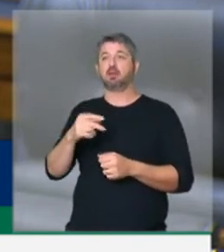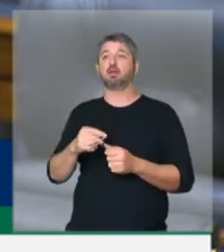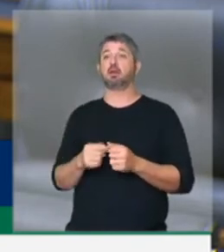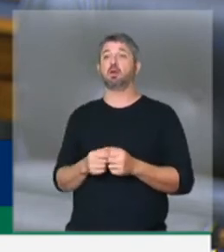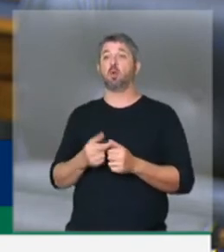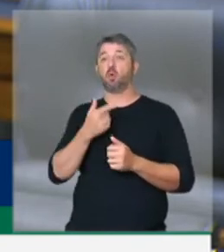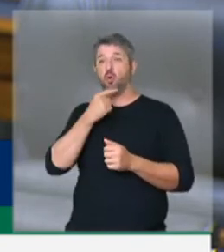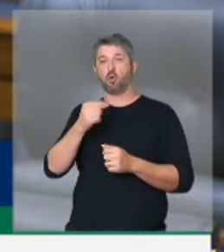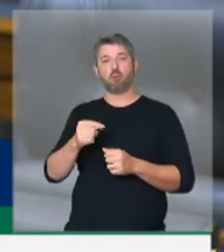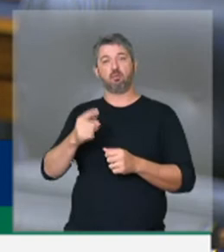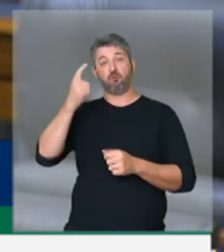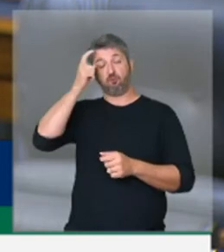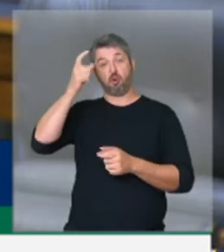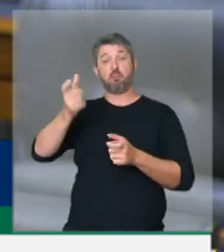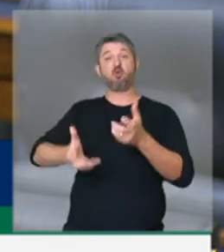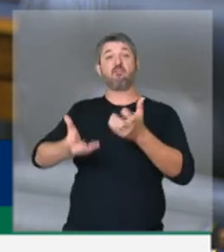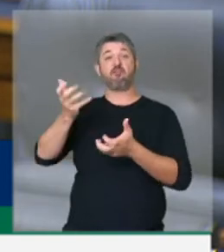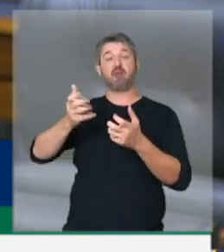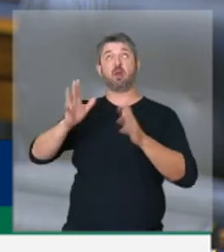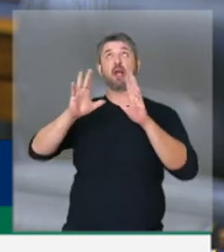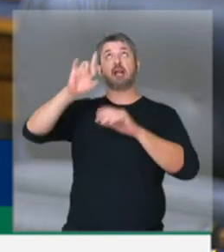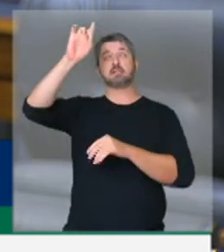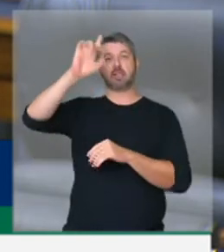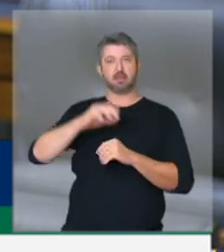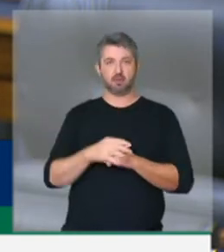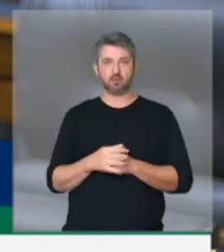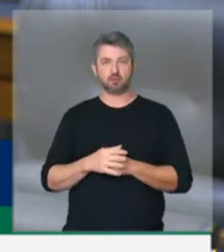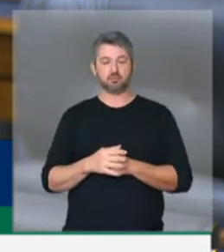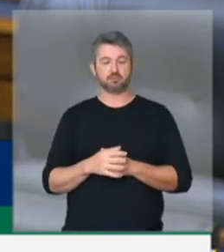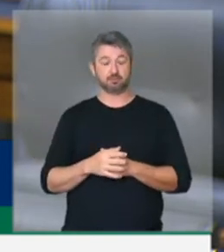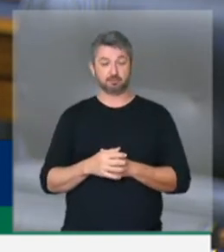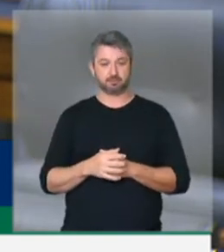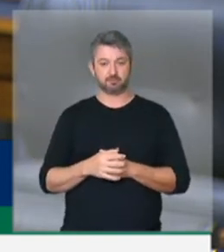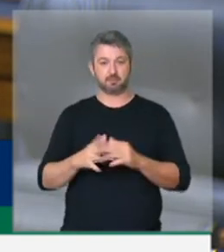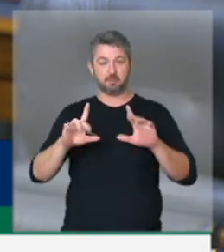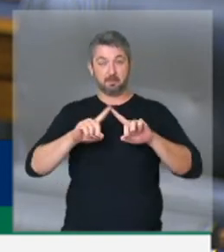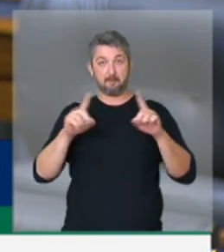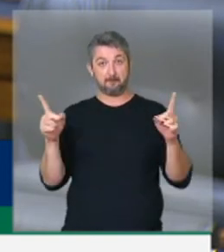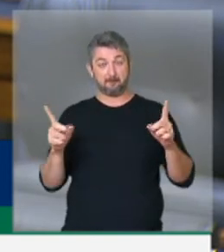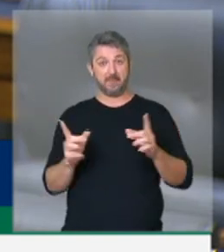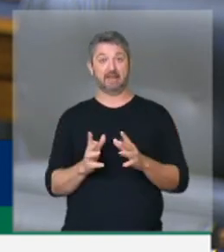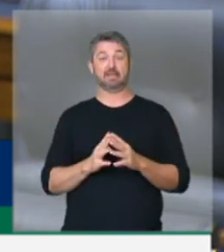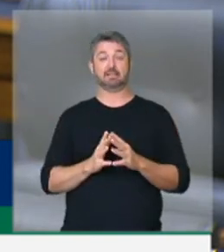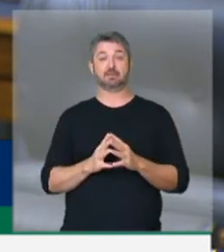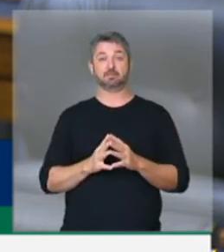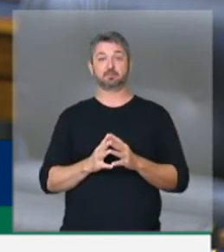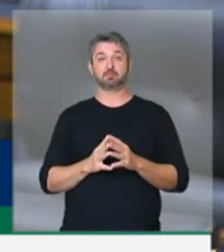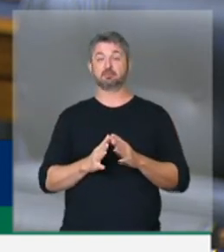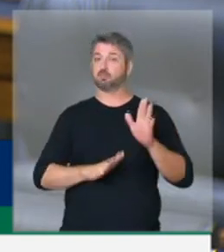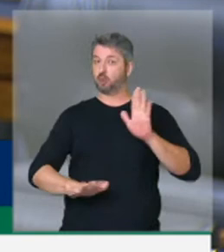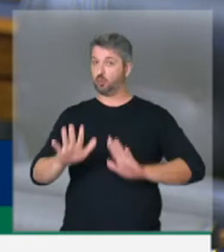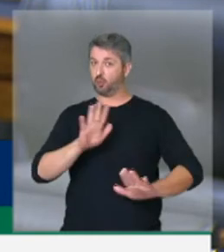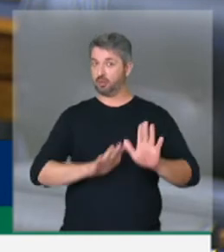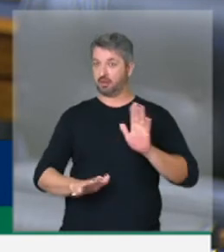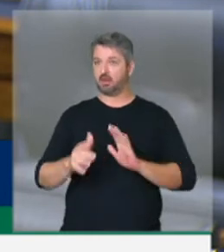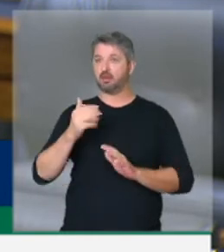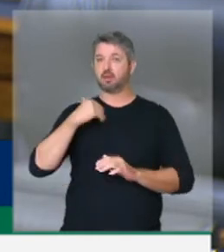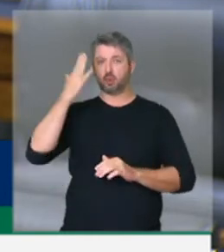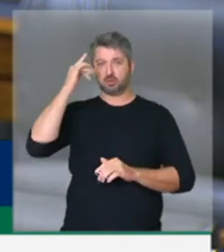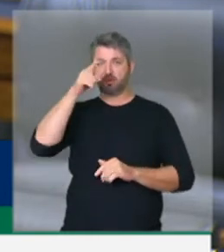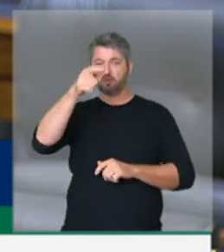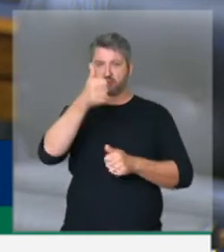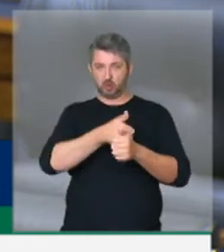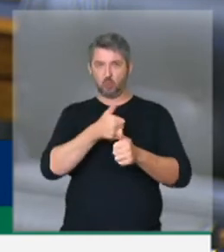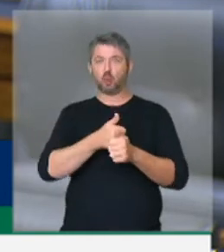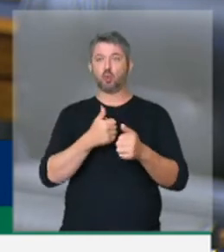foi para o inferno, graças a Deus. Mas, presidente, nós temos que ter cuidado, e eu sei que o senhor milita muito nessa